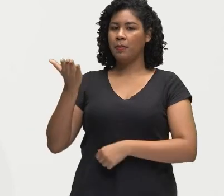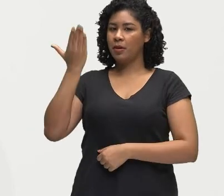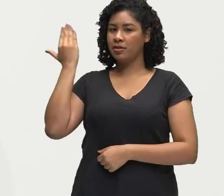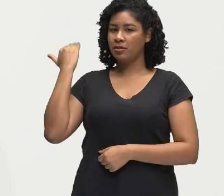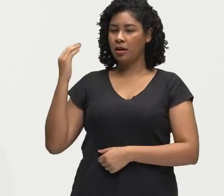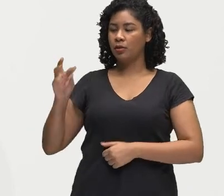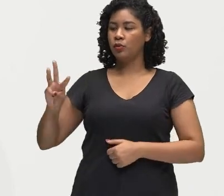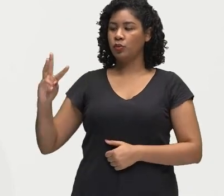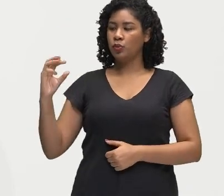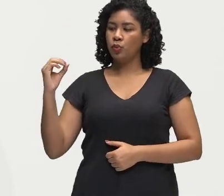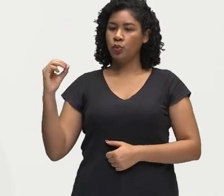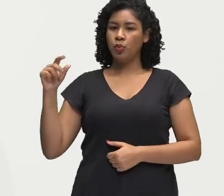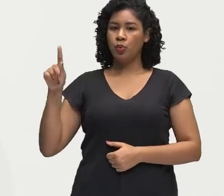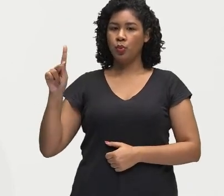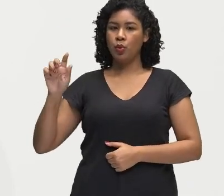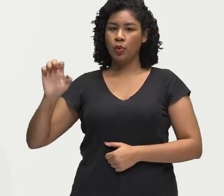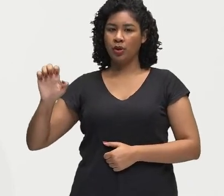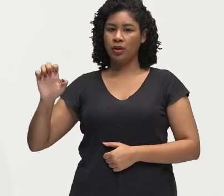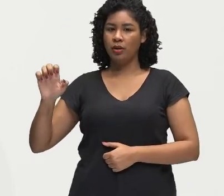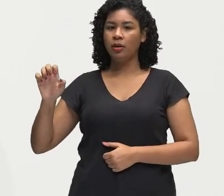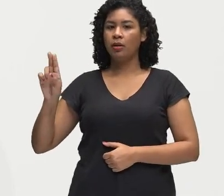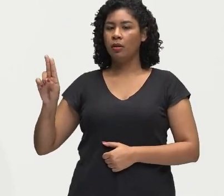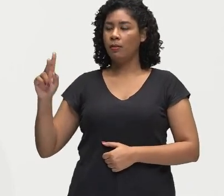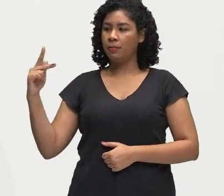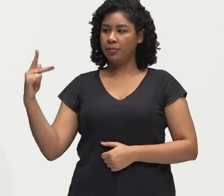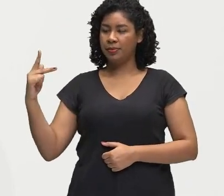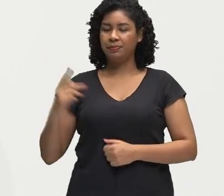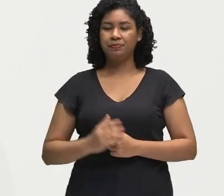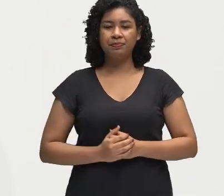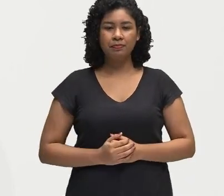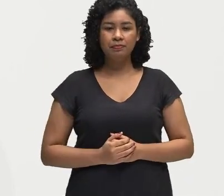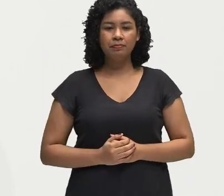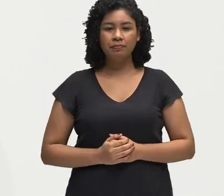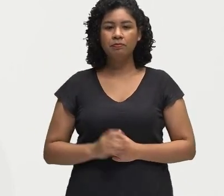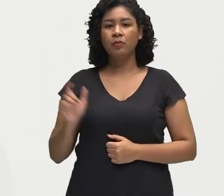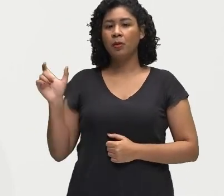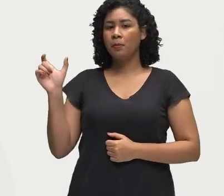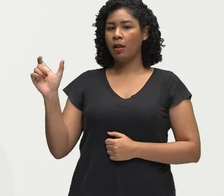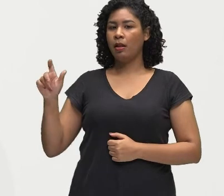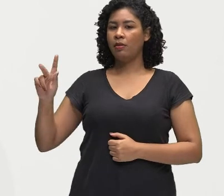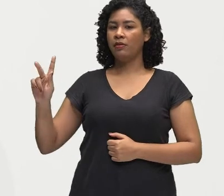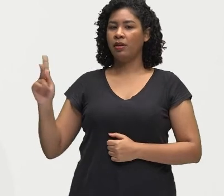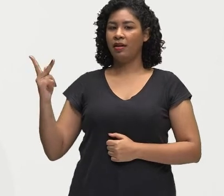Have é o verbo ter. Passado, had.